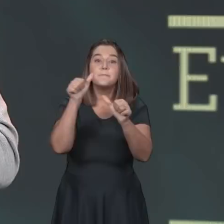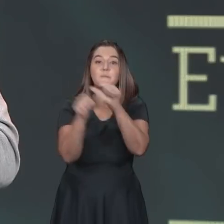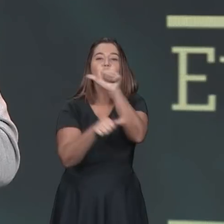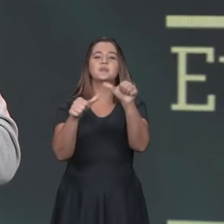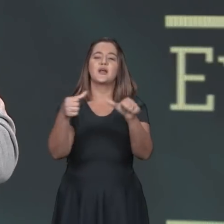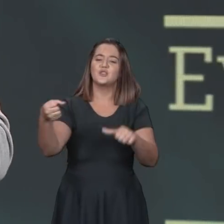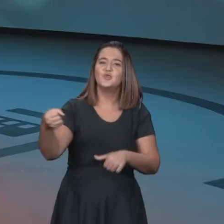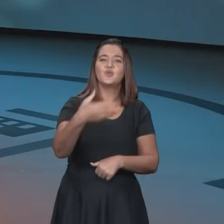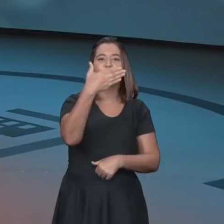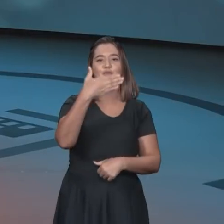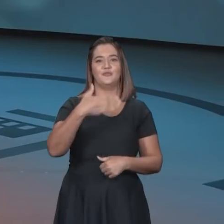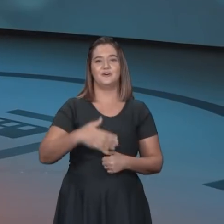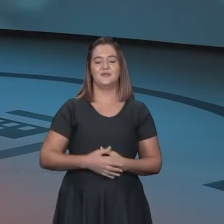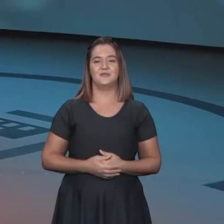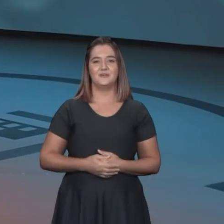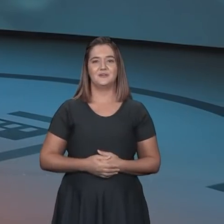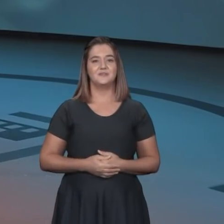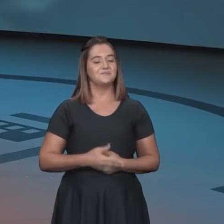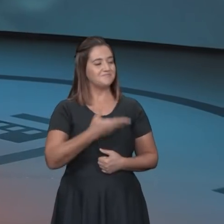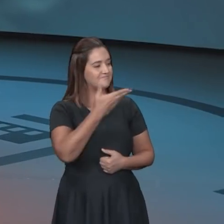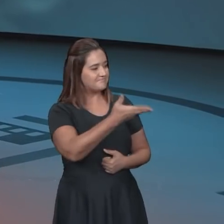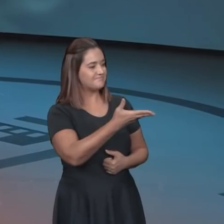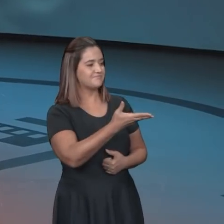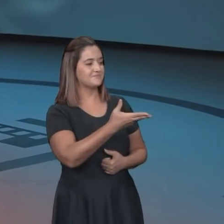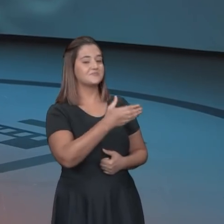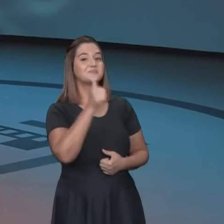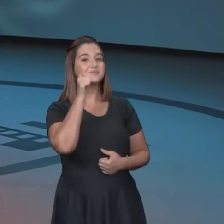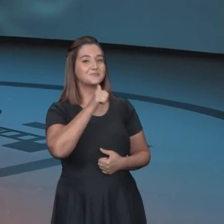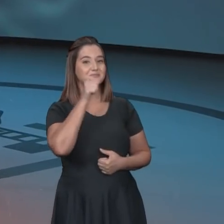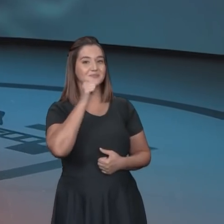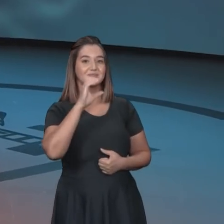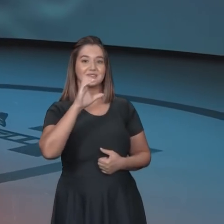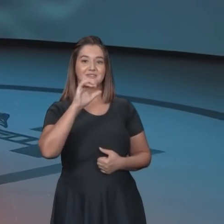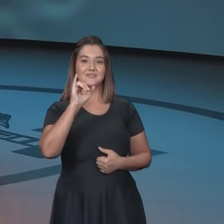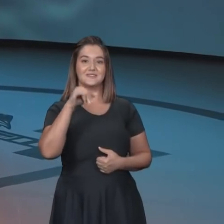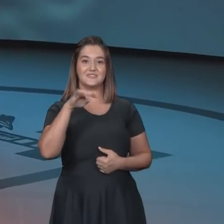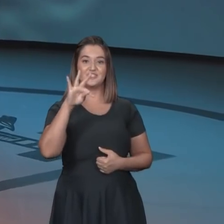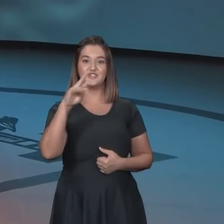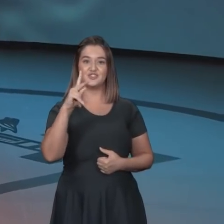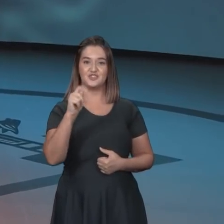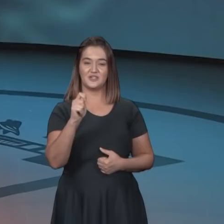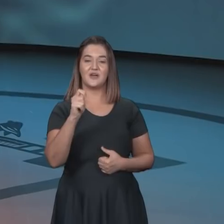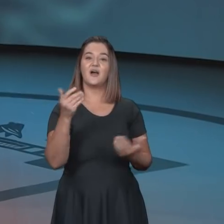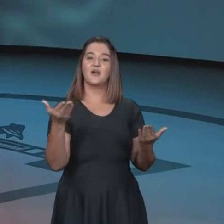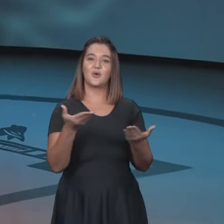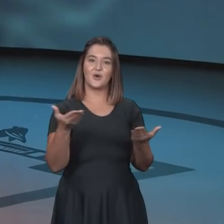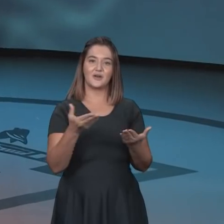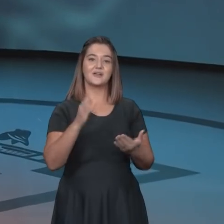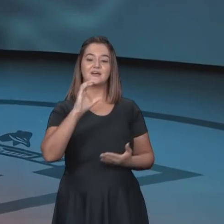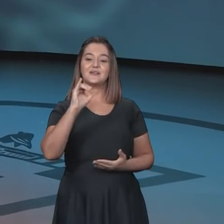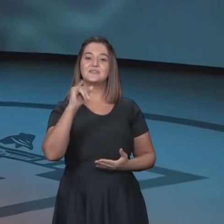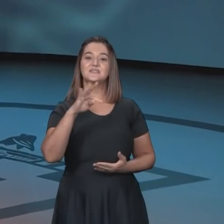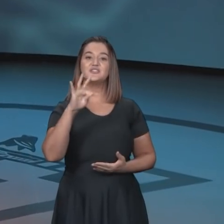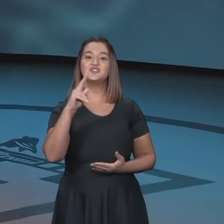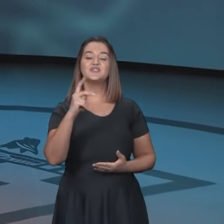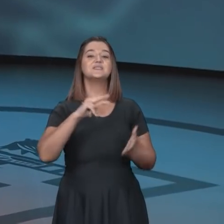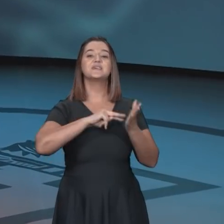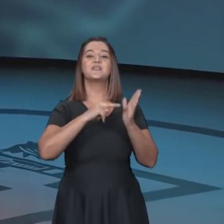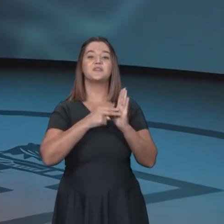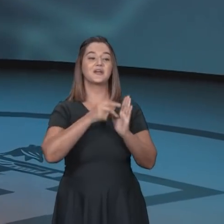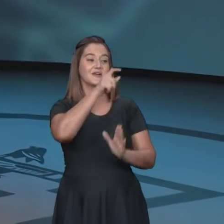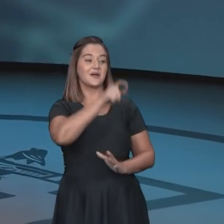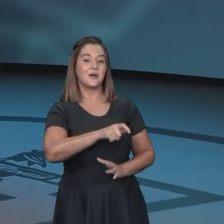criatura. Cíntia, o seu nome tem um significado do que eu desejo para a sua música agora. Cíntia significa aquela que brilha,